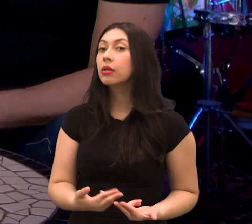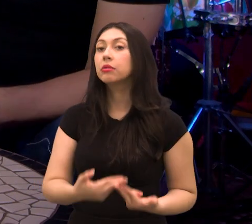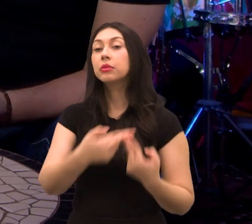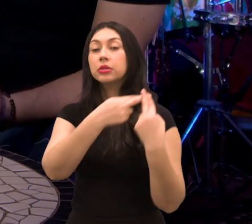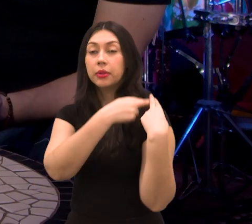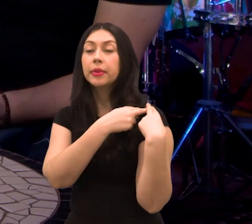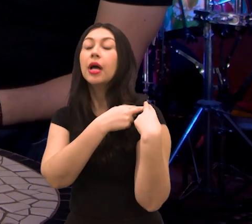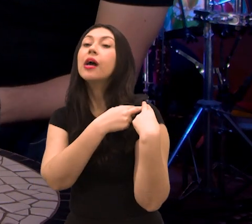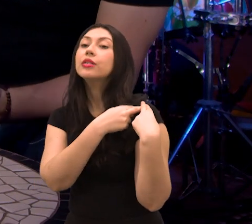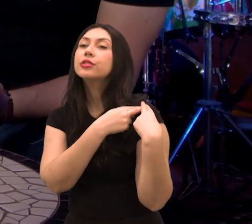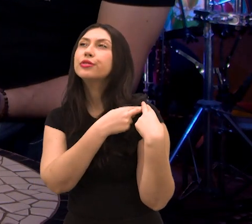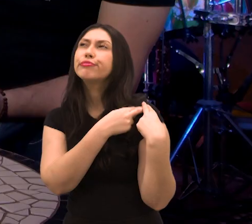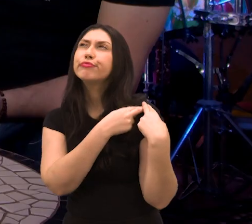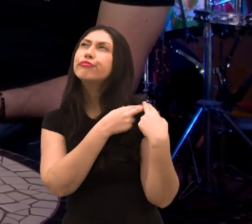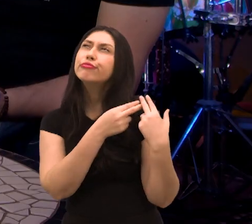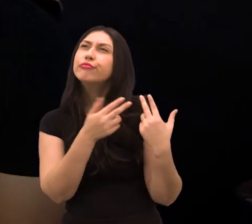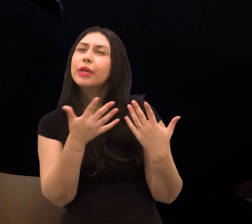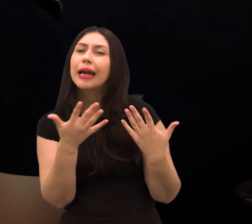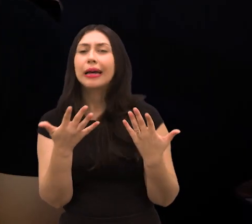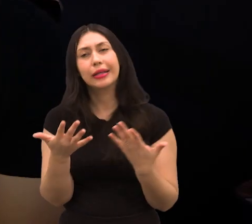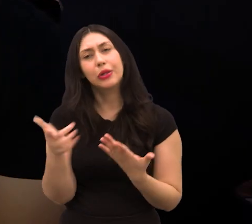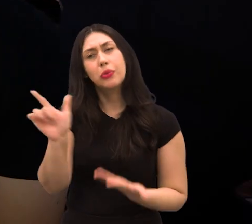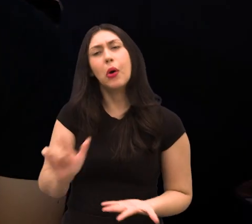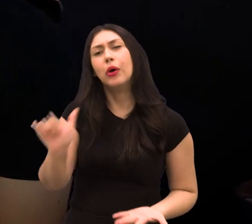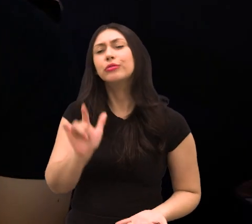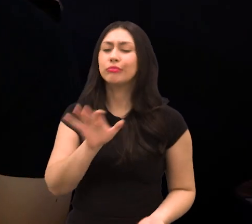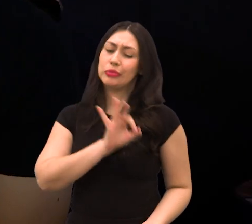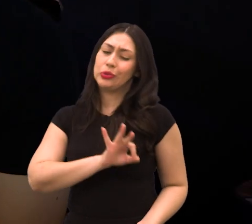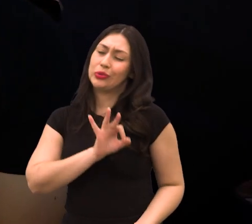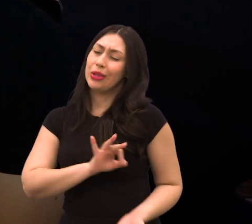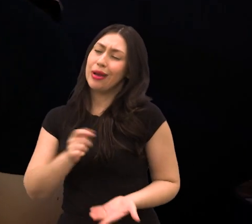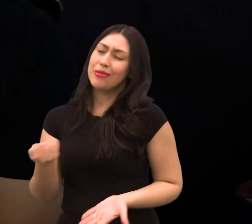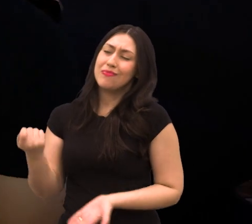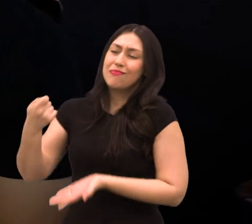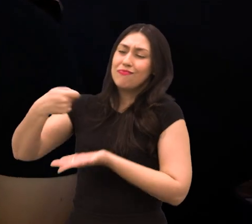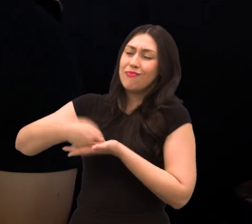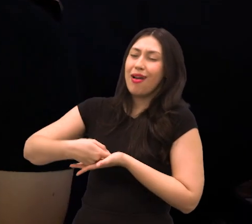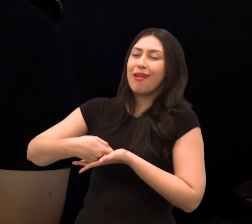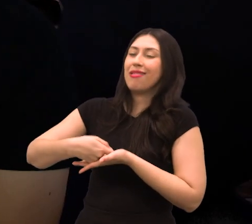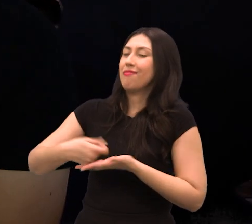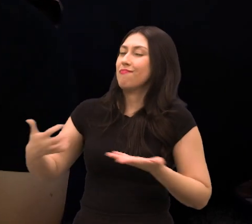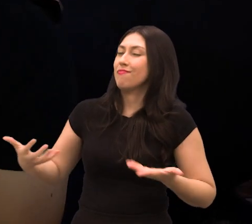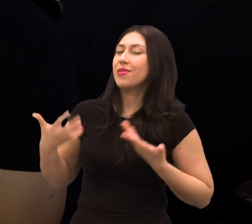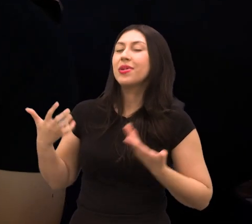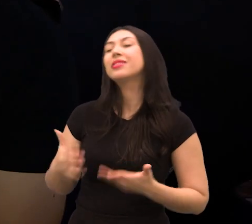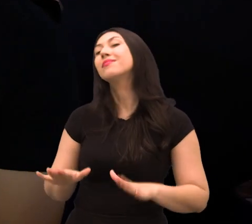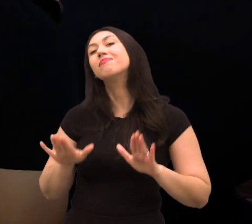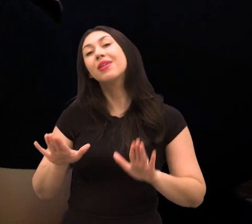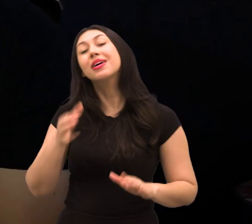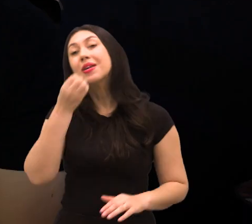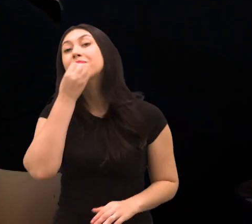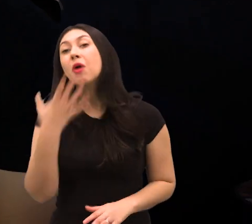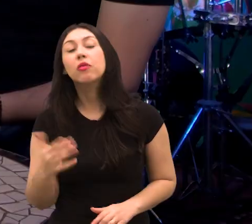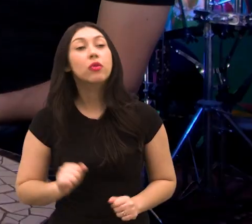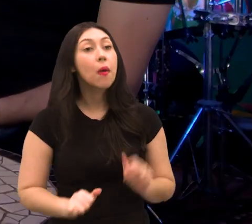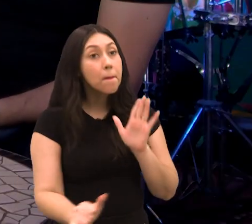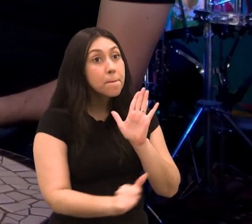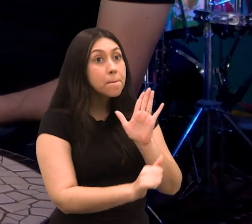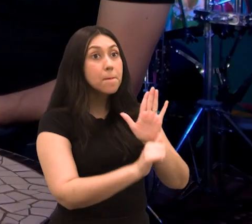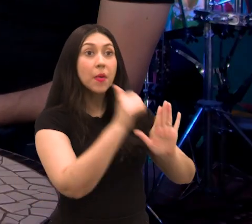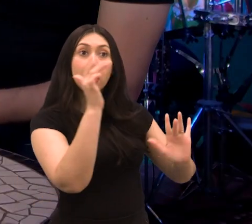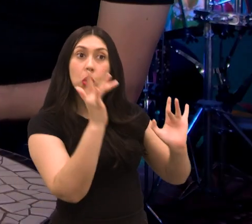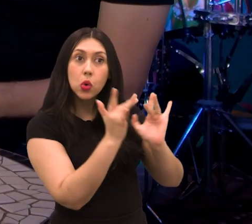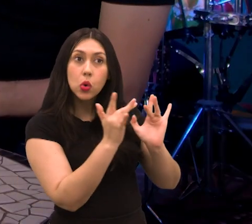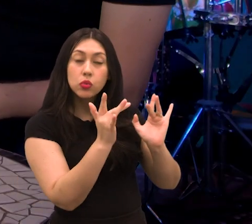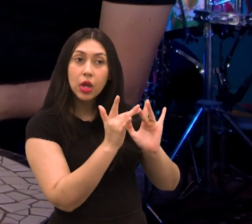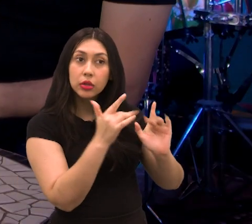responsabilidade. Isso. E curtia aí, lógico, eu ganhava, né, alguma coisinha ali que me incentivava e tal, mas era bom. E foi o seu primeiro contato com o